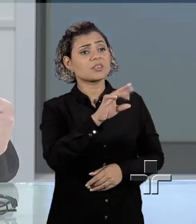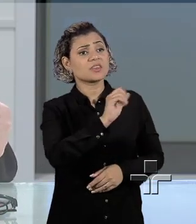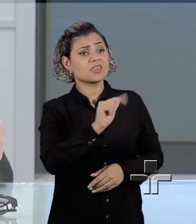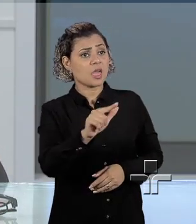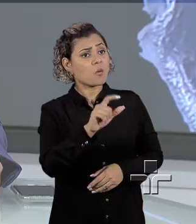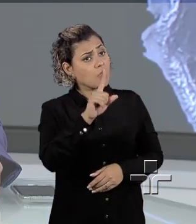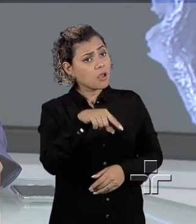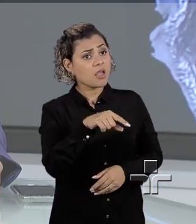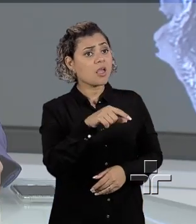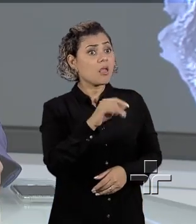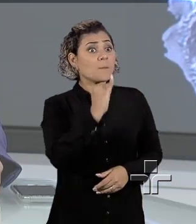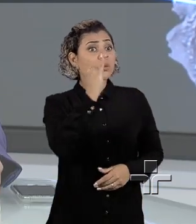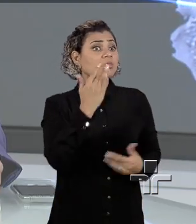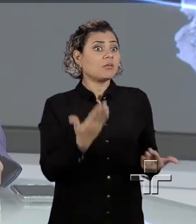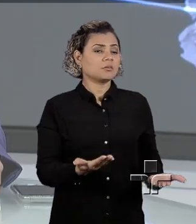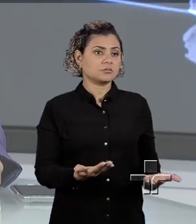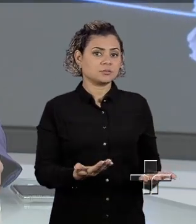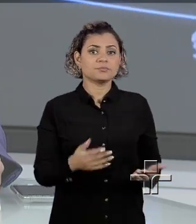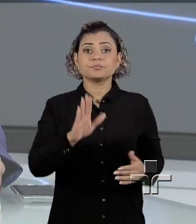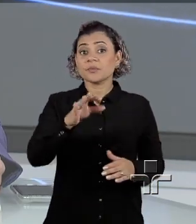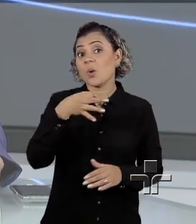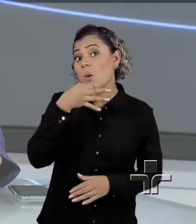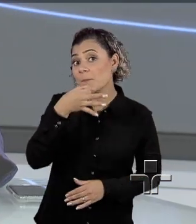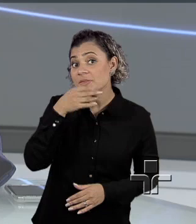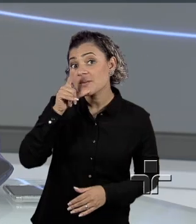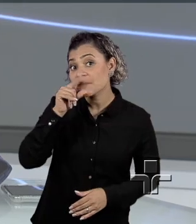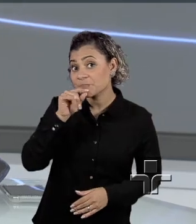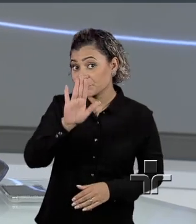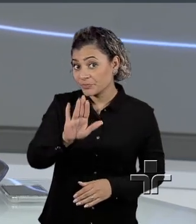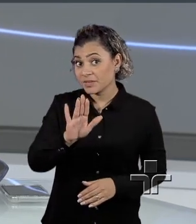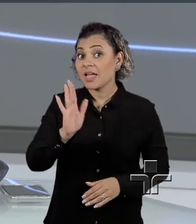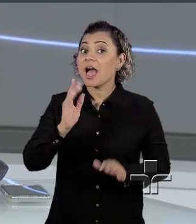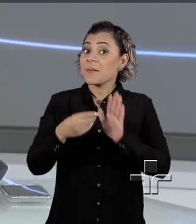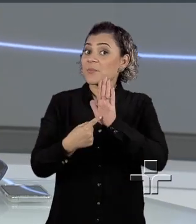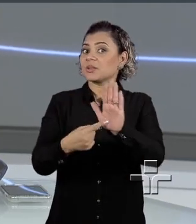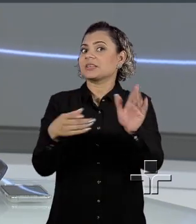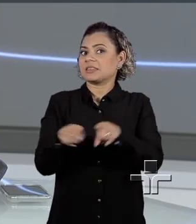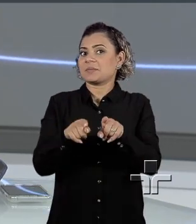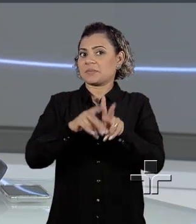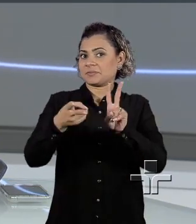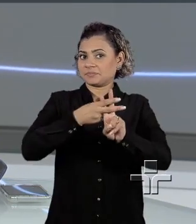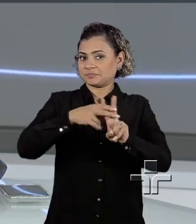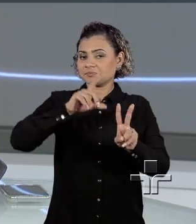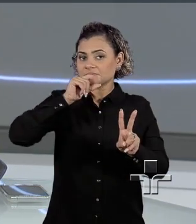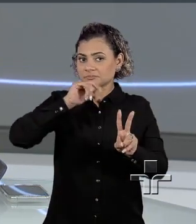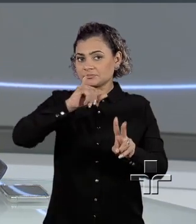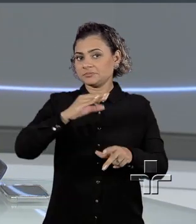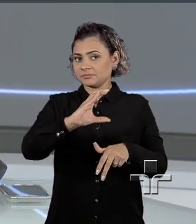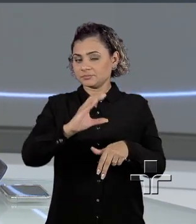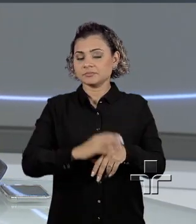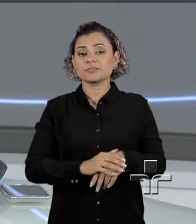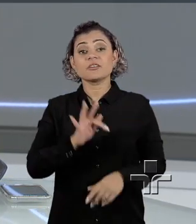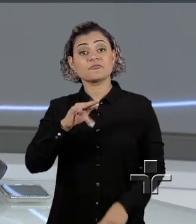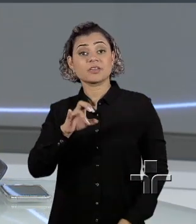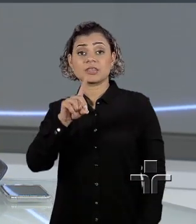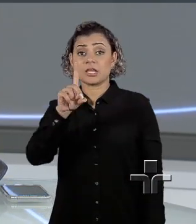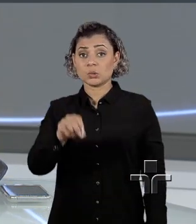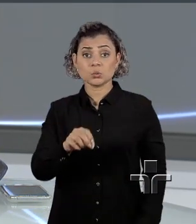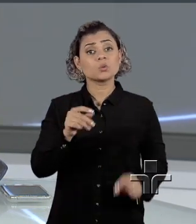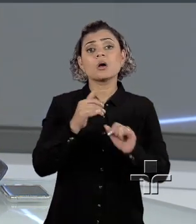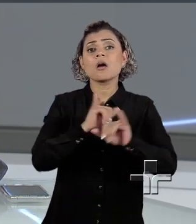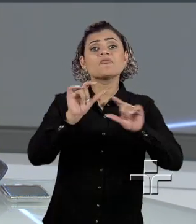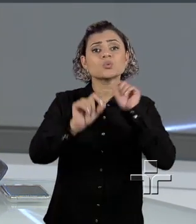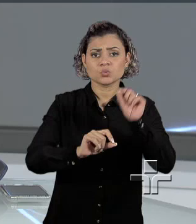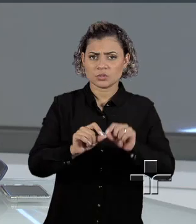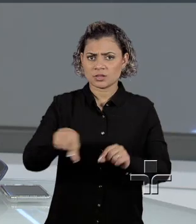Vamos registrar a participação dos nossos telespectadores, que eu não registrei até agora, pela hashtag Jornal da Cultura no Twitter, o Fernando Cursino dizendo aqui, se